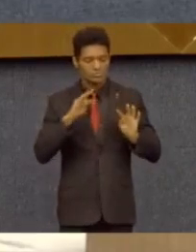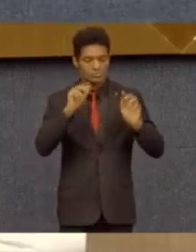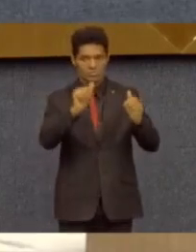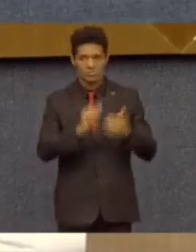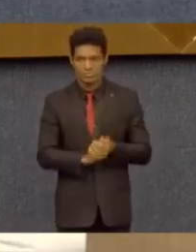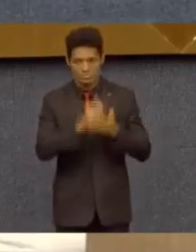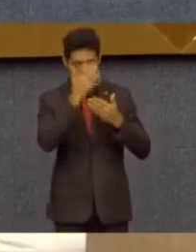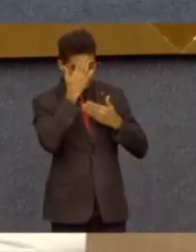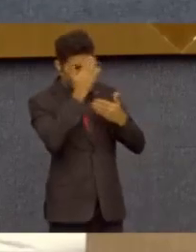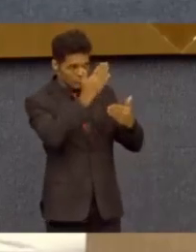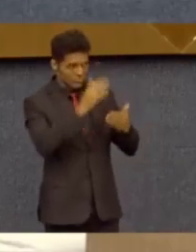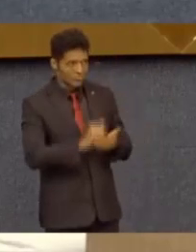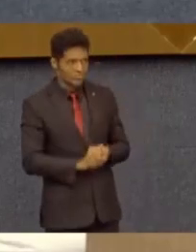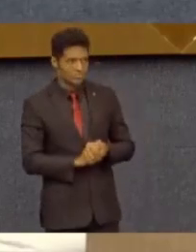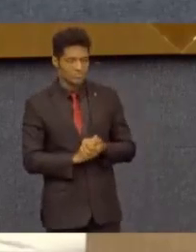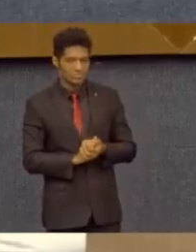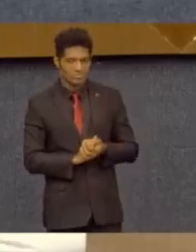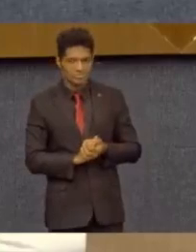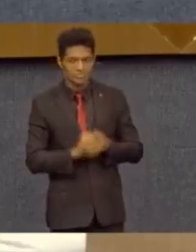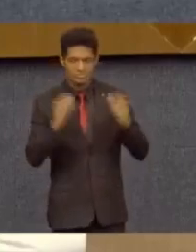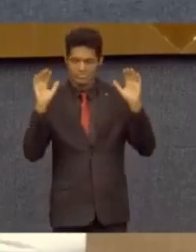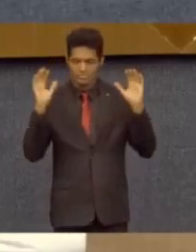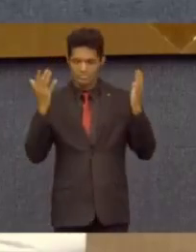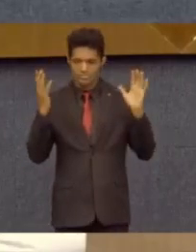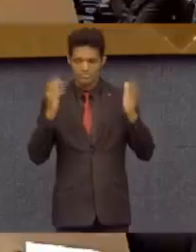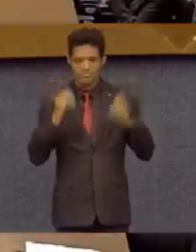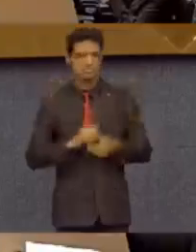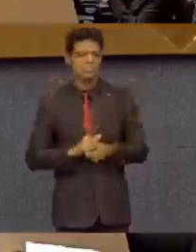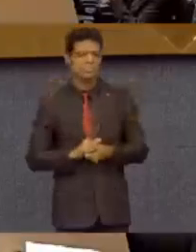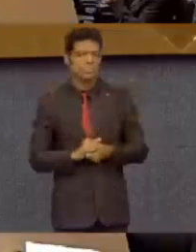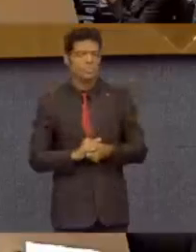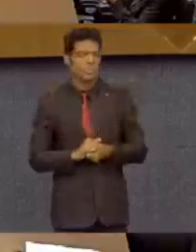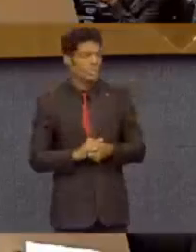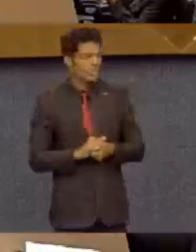Muito obrigado, Padre Jefferson.